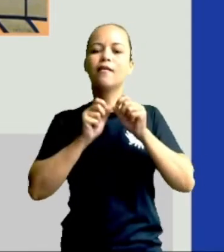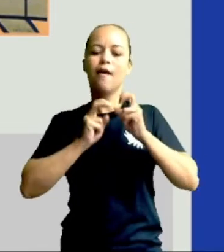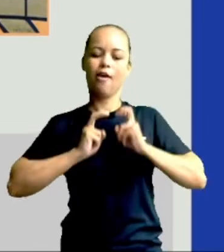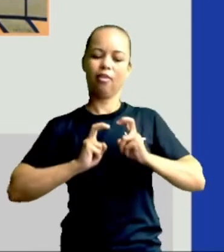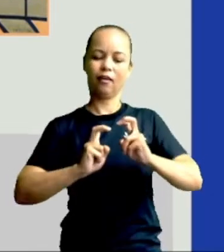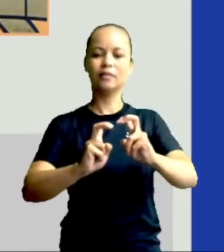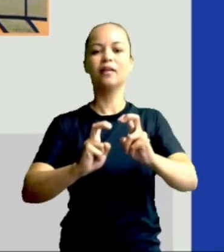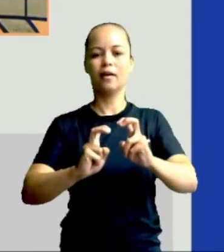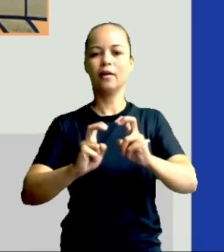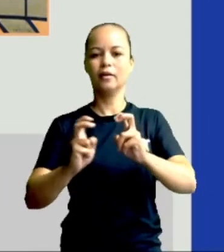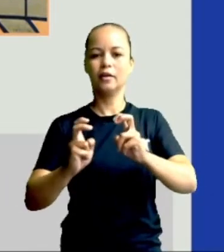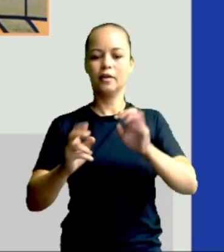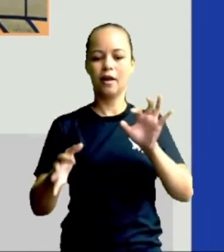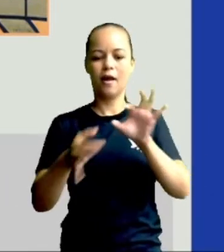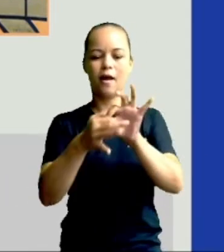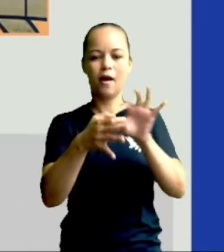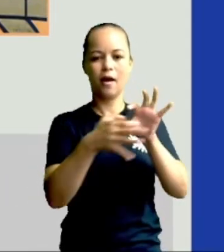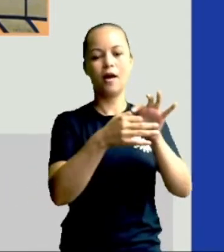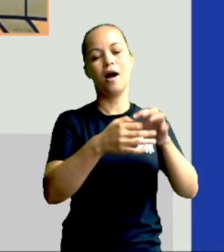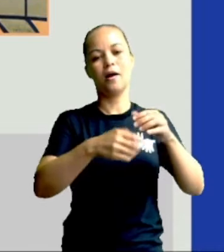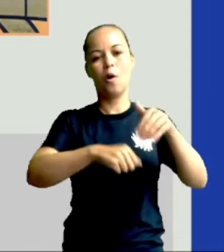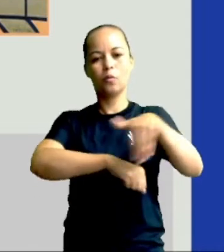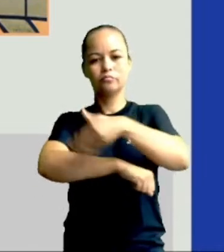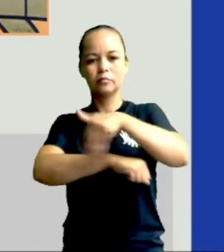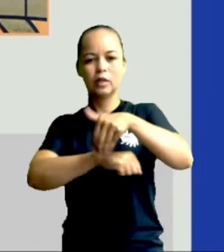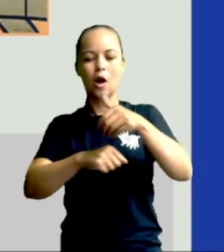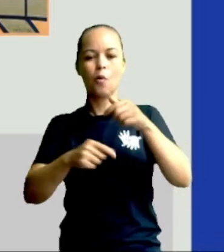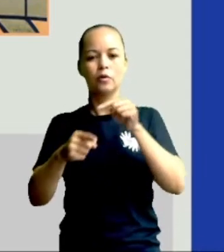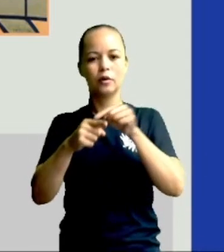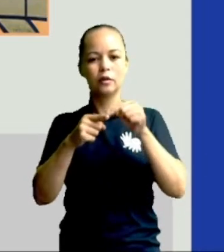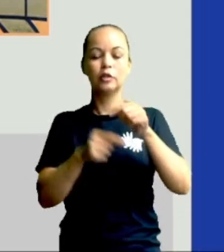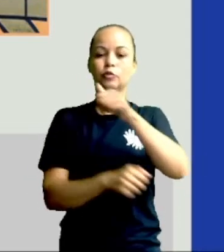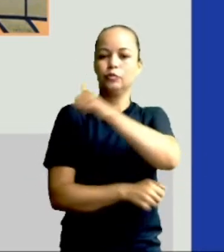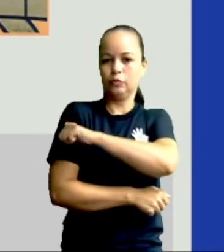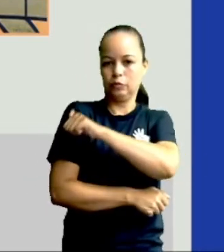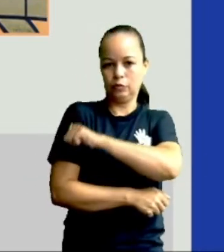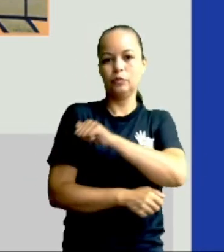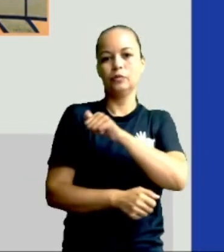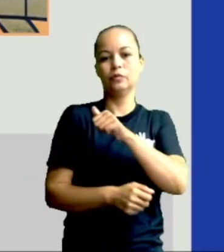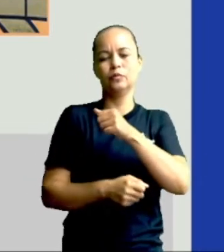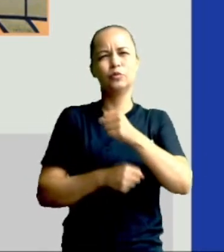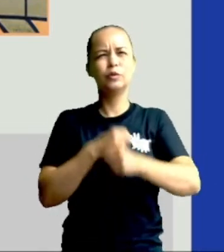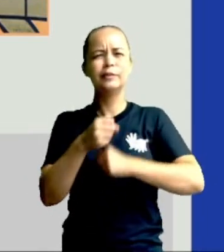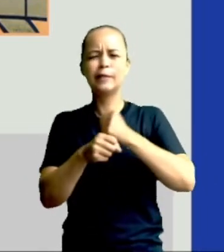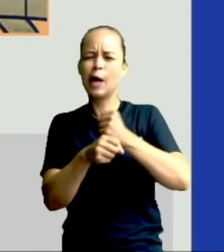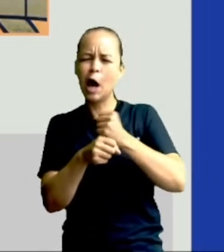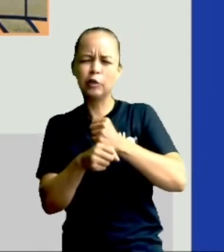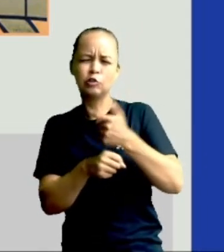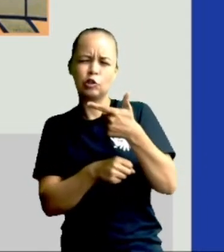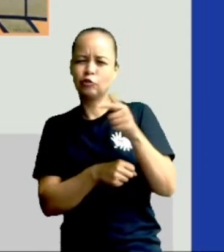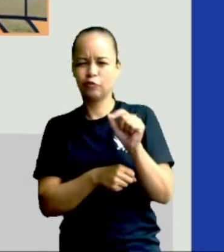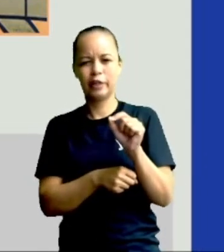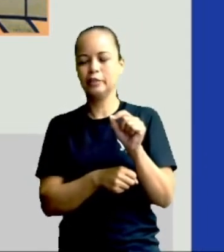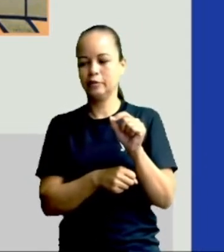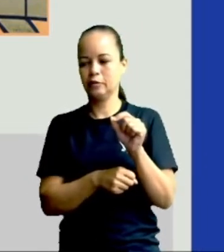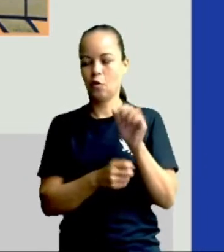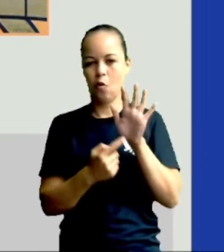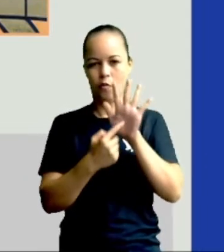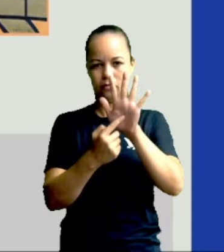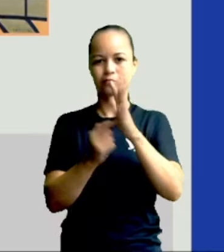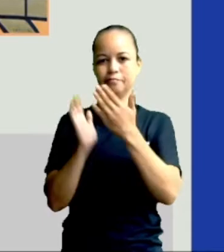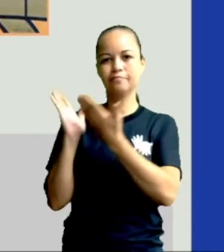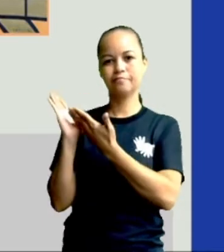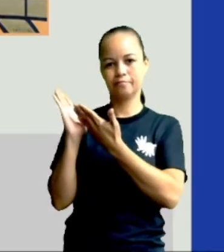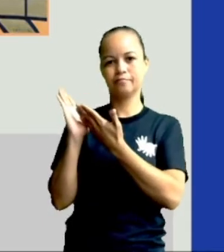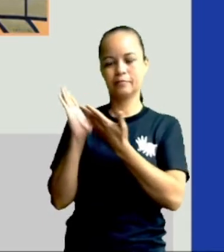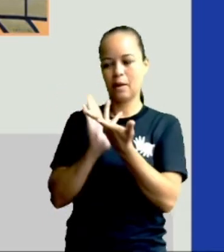que ligavam alguns bairros periféricos do Rio de Janeiro nos anos 20. Olha aí um quadro dela, ó. Certo?